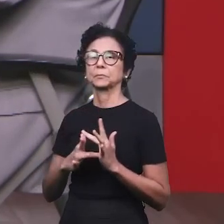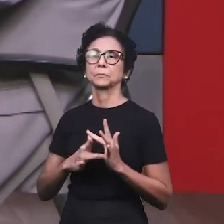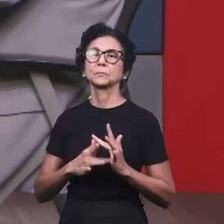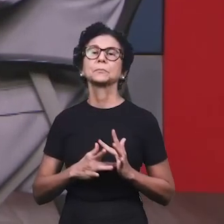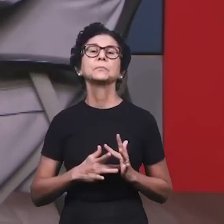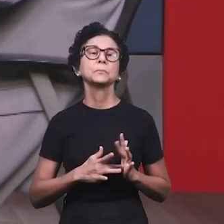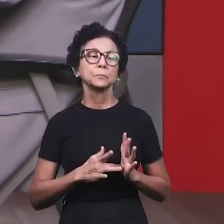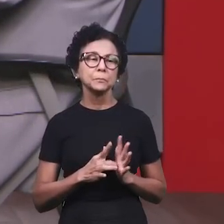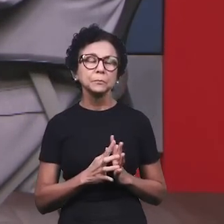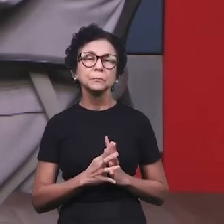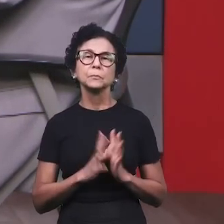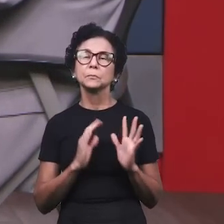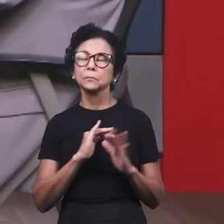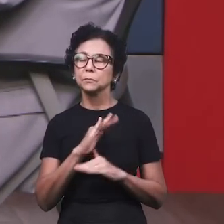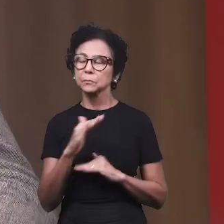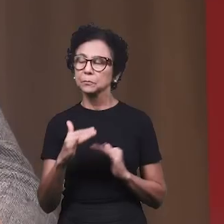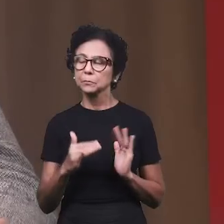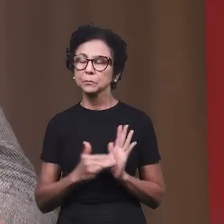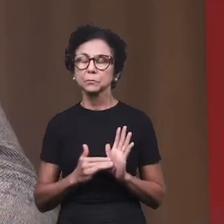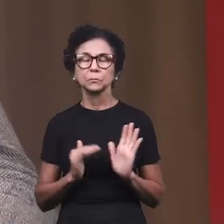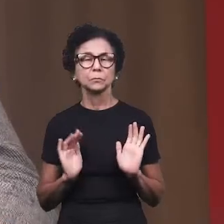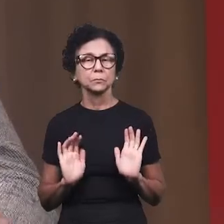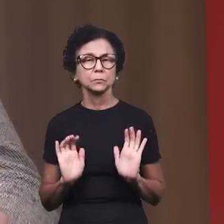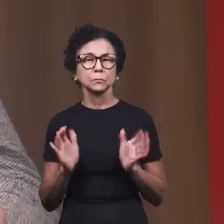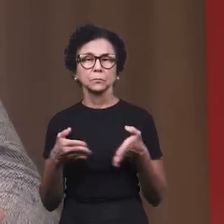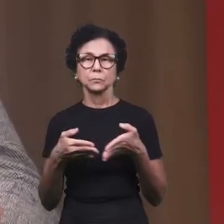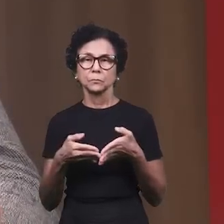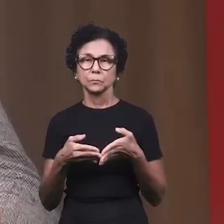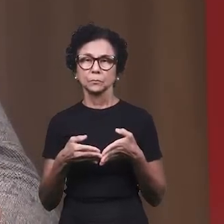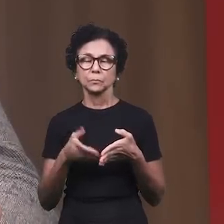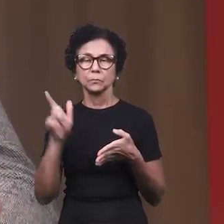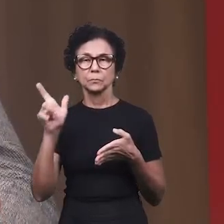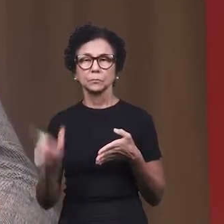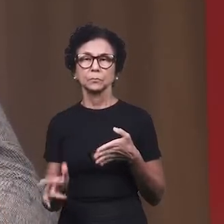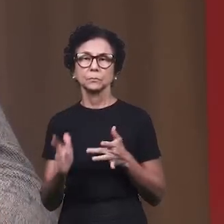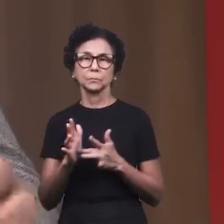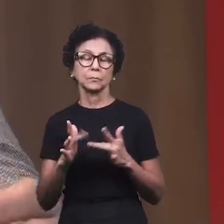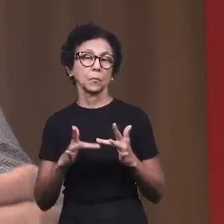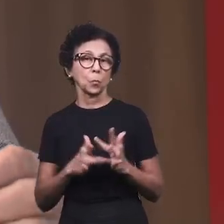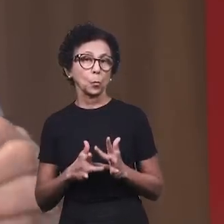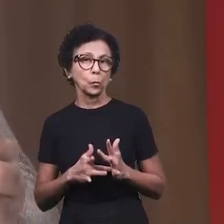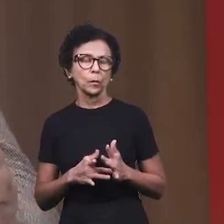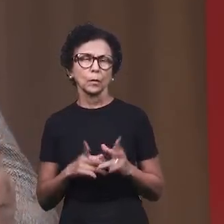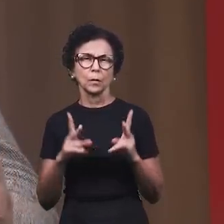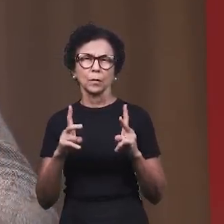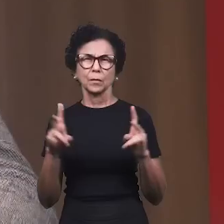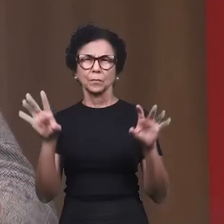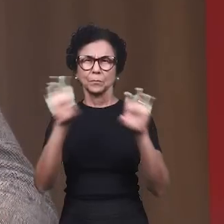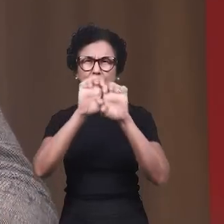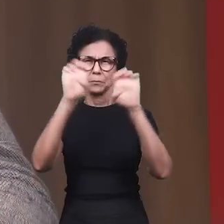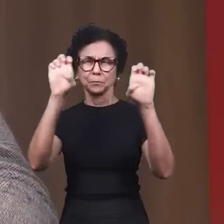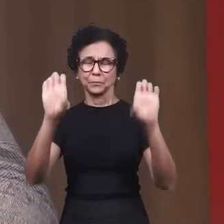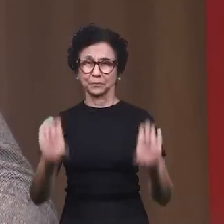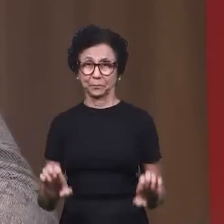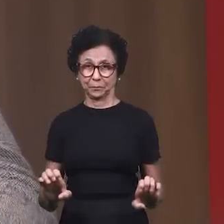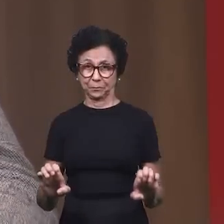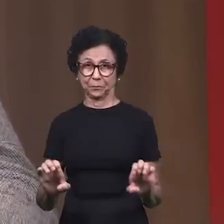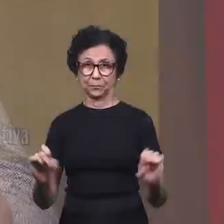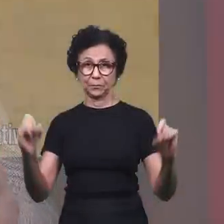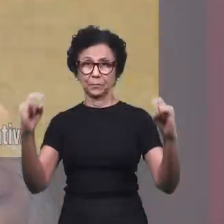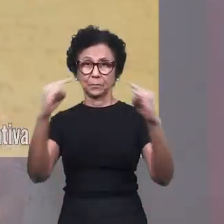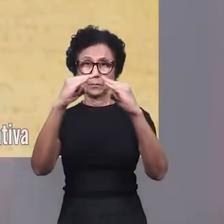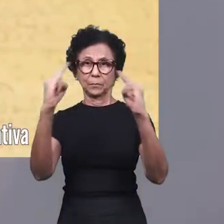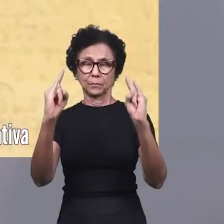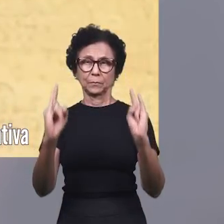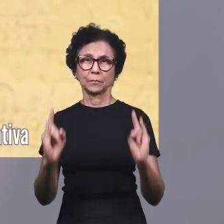Jesus, tudo voltado para o Senhor Jesus. Quando olhamos para a estrutura do tabernáculo, por exemplo,